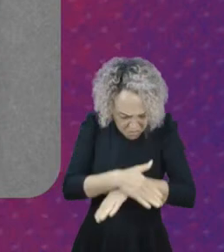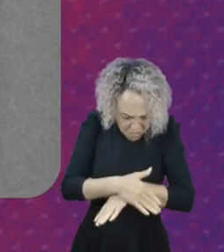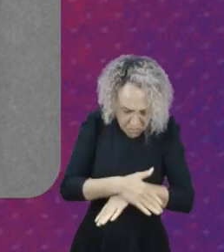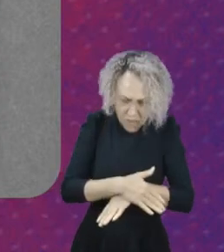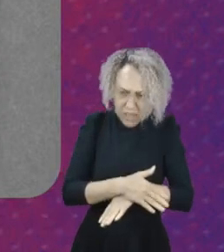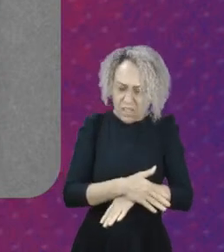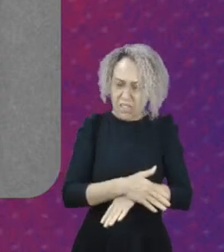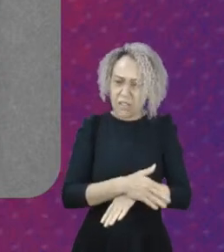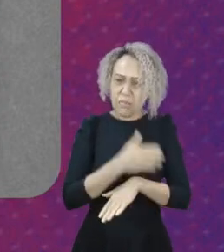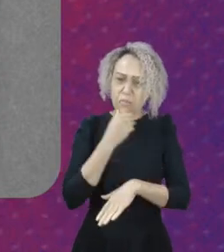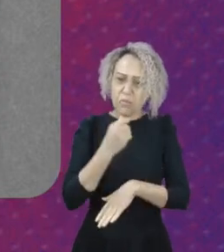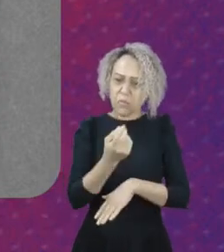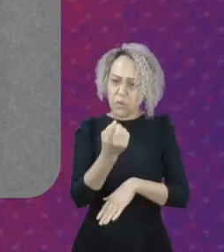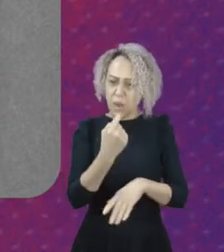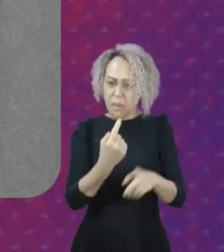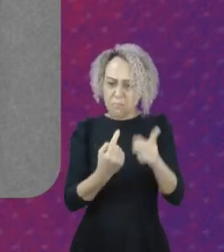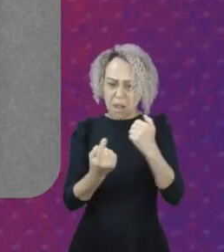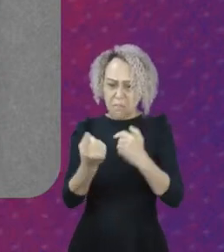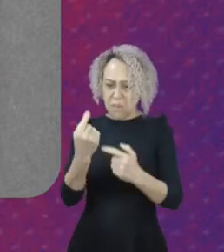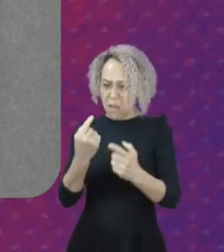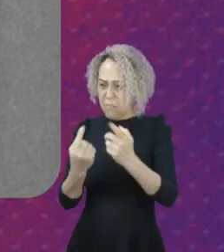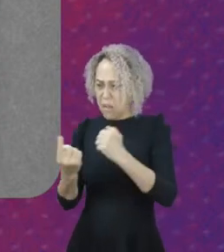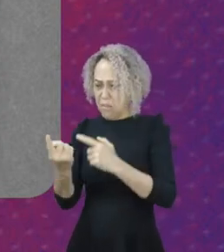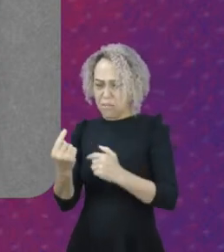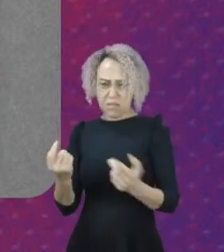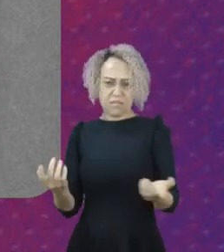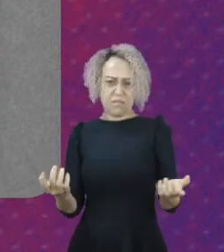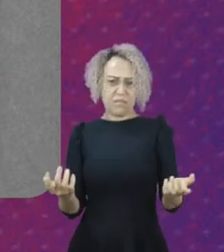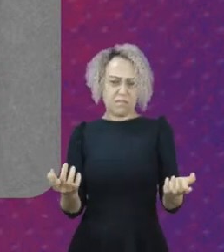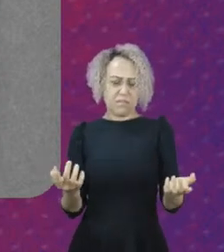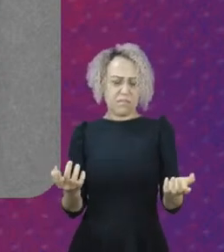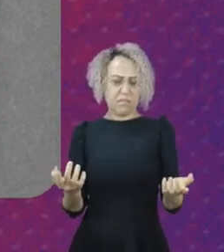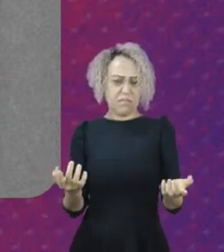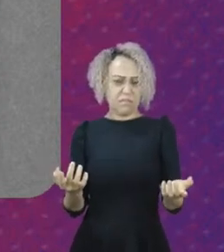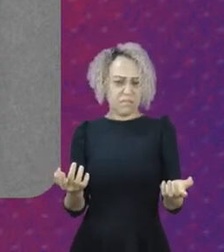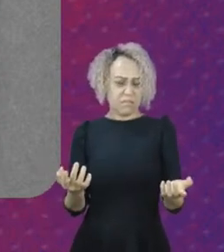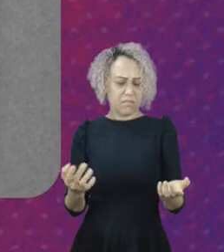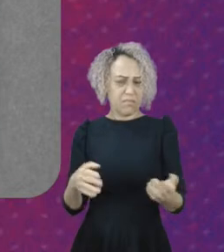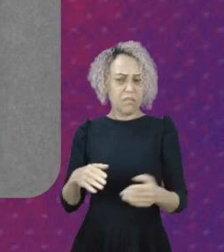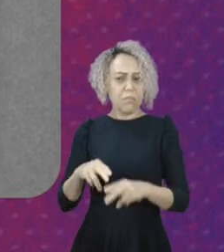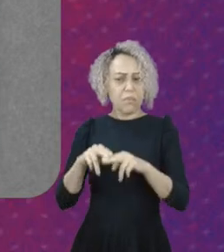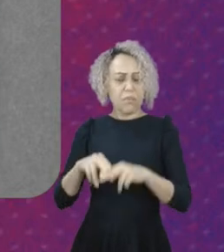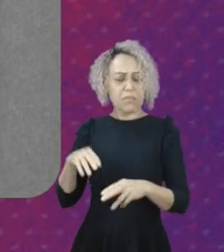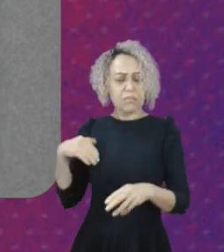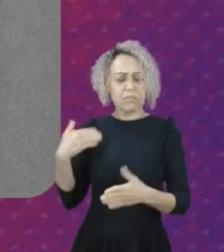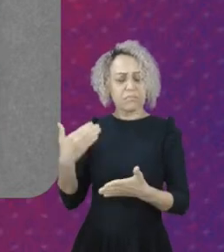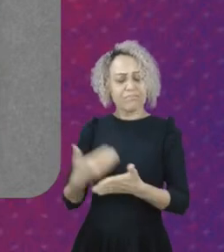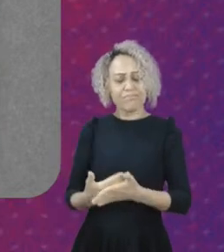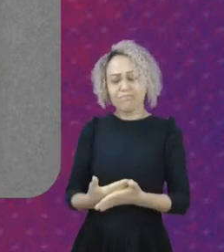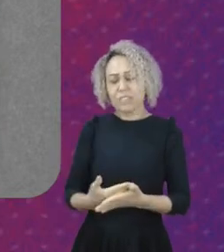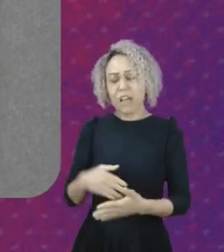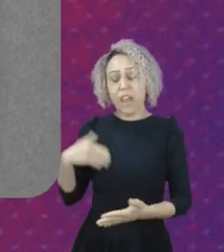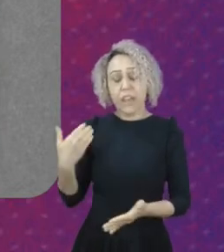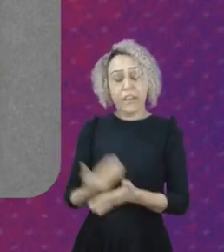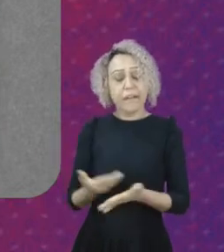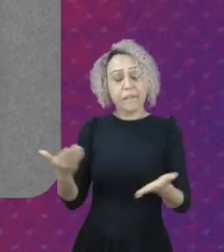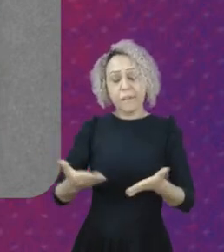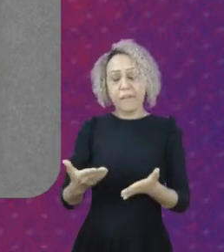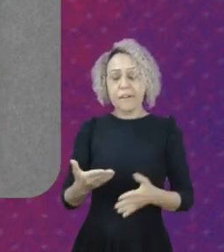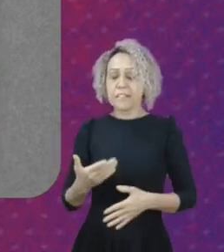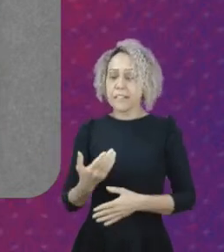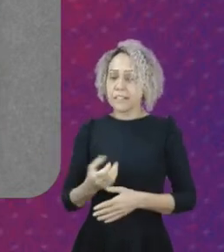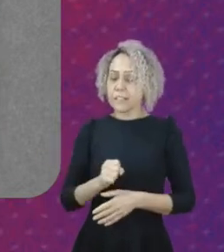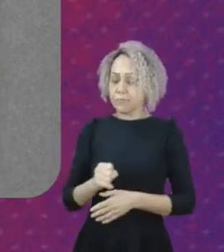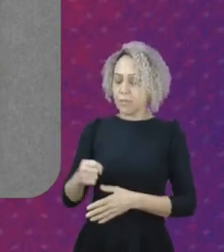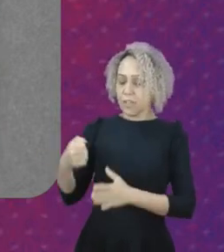colhe fruto, né, desse determinado comportamento que foi imposto a nós. E aí, quando a